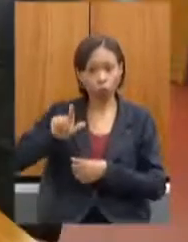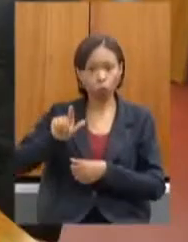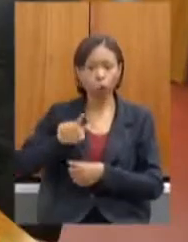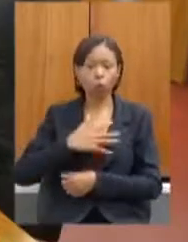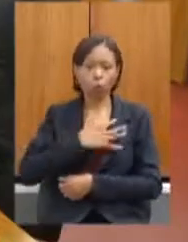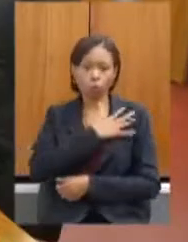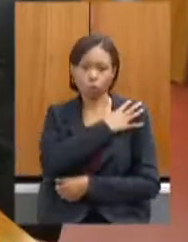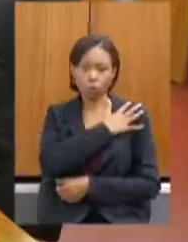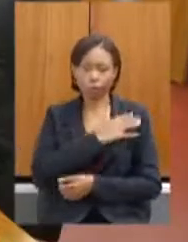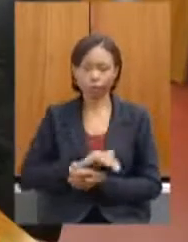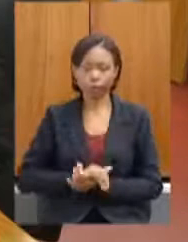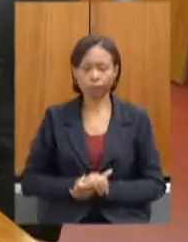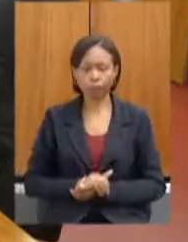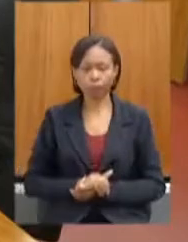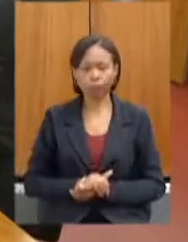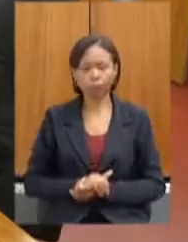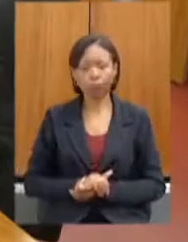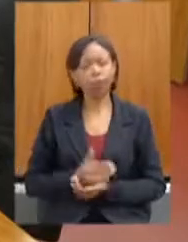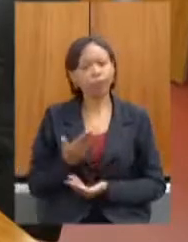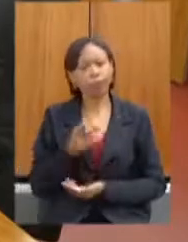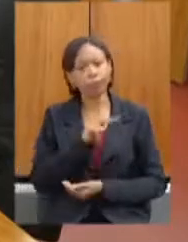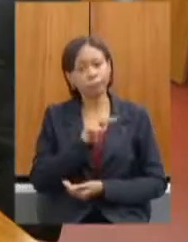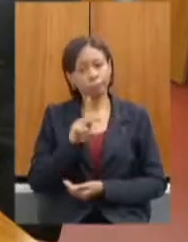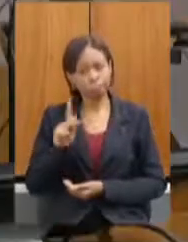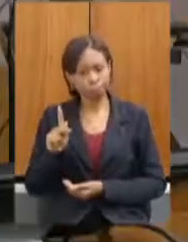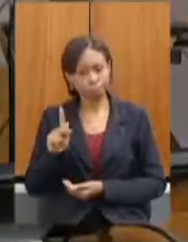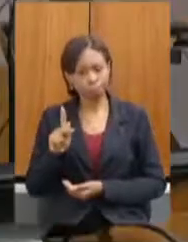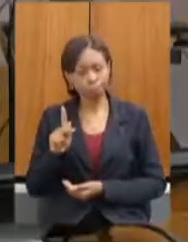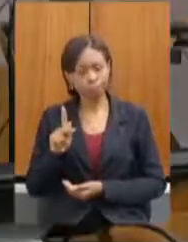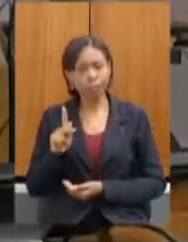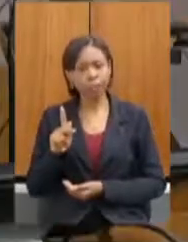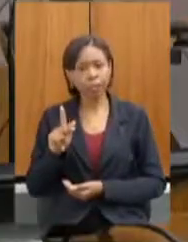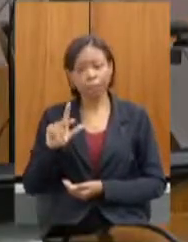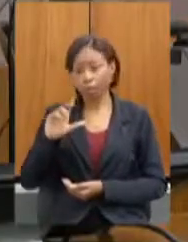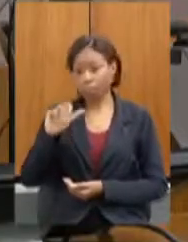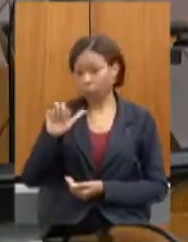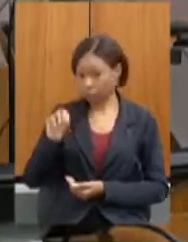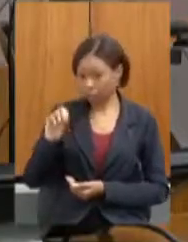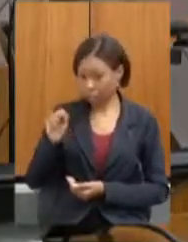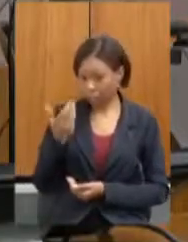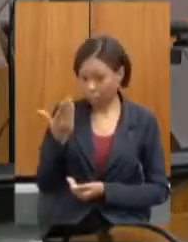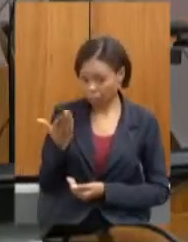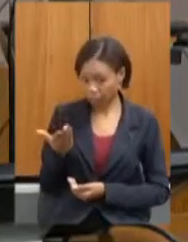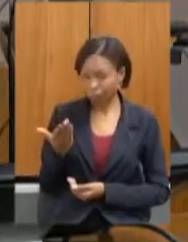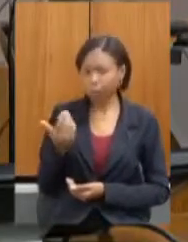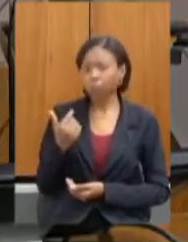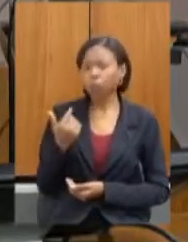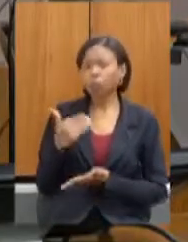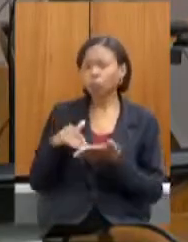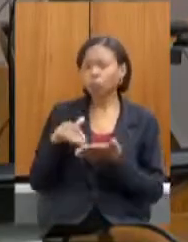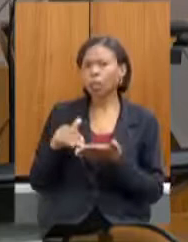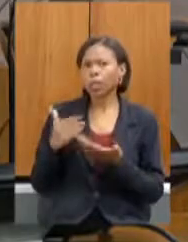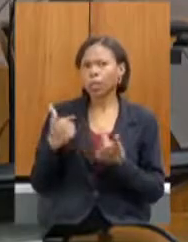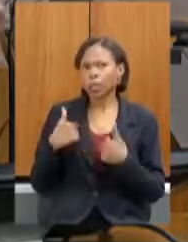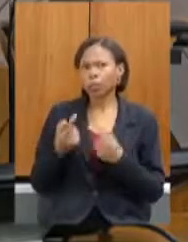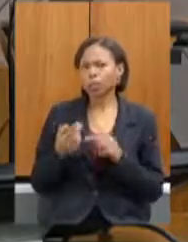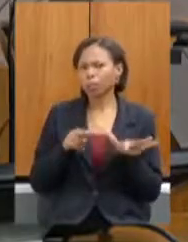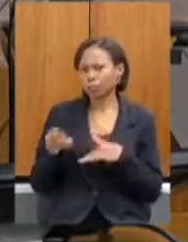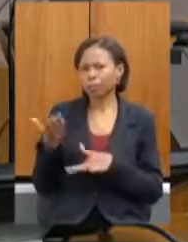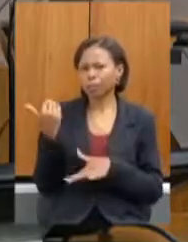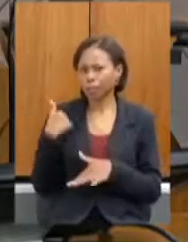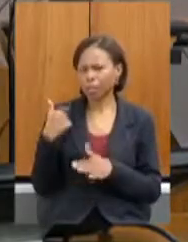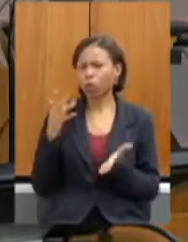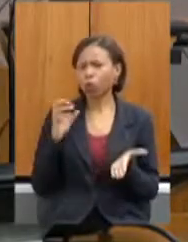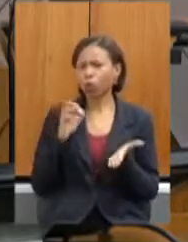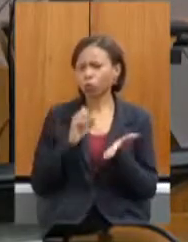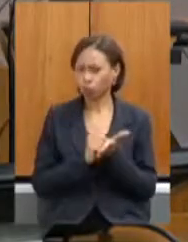Henrique sua Presidente eu tô Carlos Pimenta em forma vossa excelência' e final de semana passada eu protocolei um requerimento solicitando